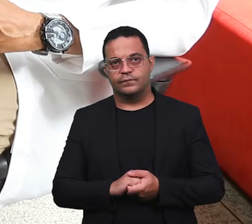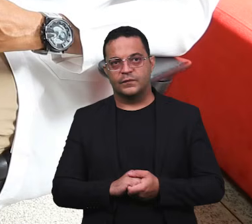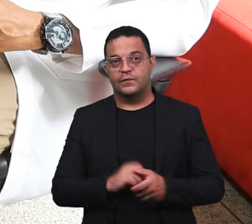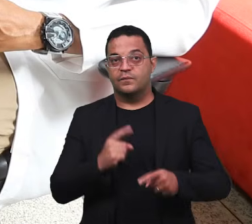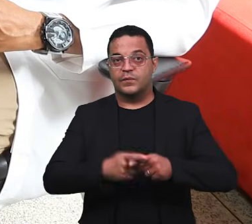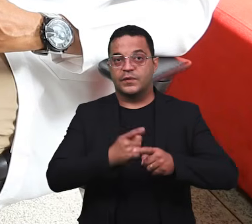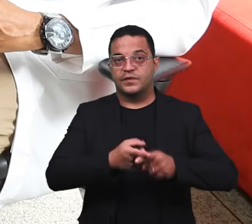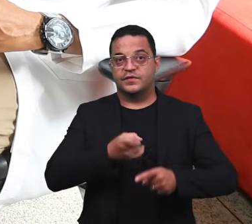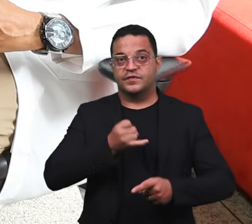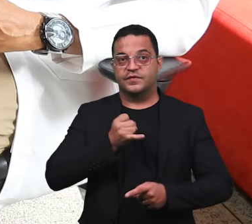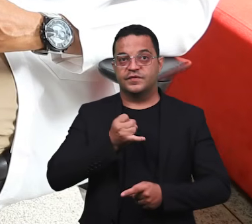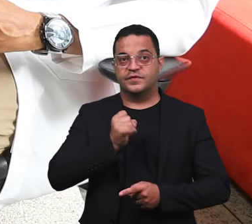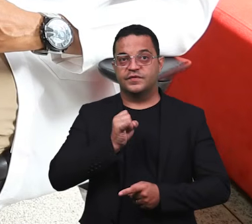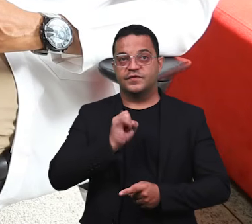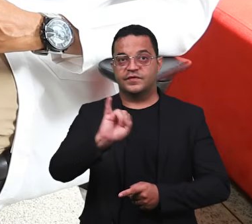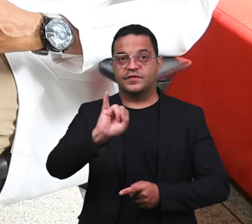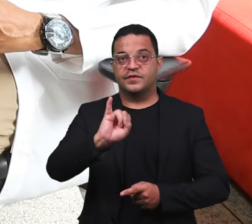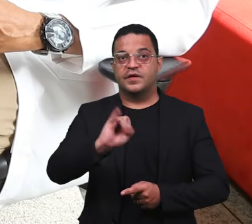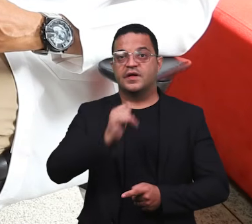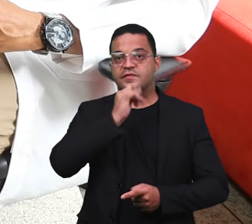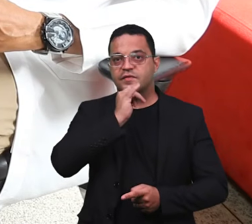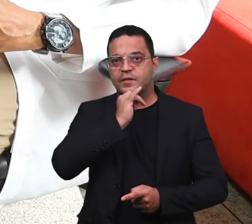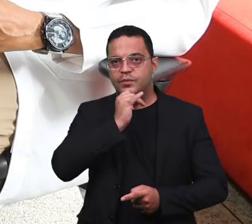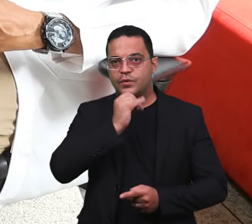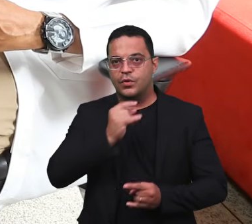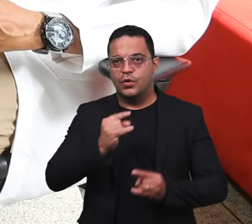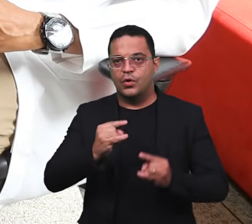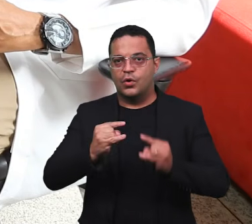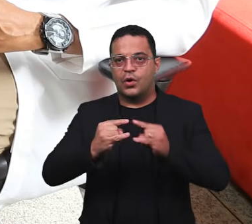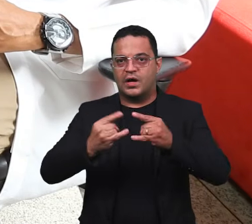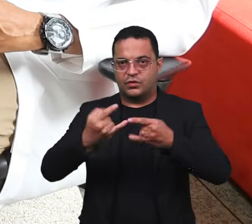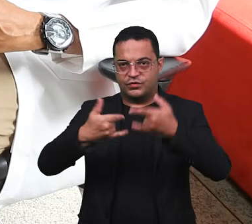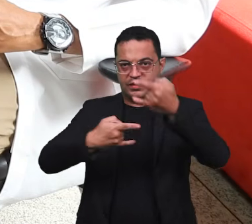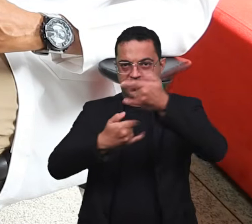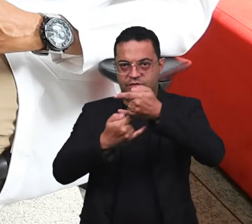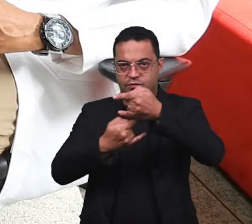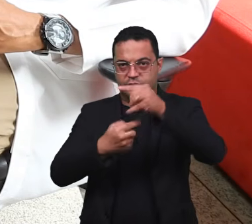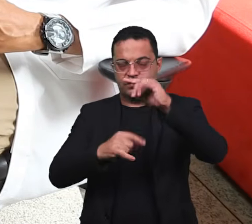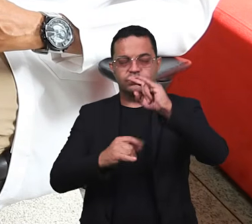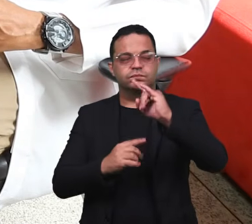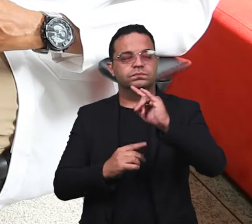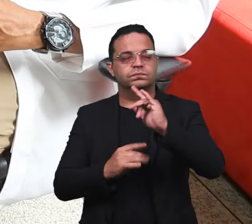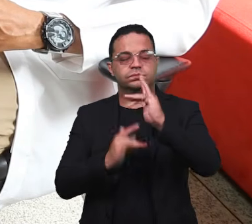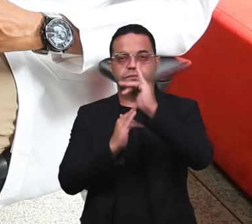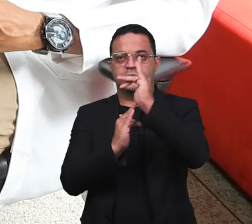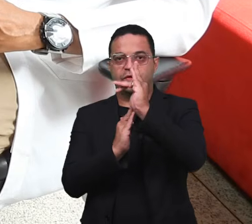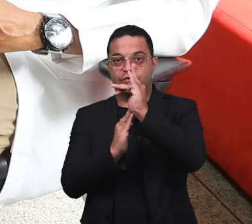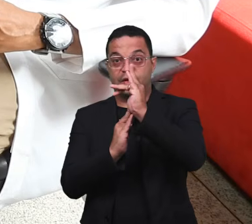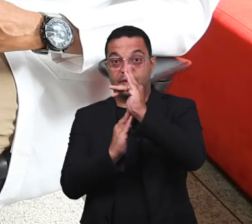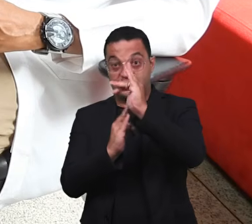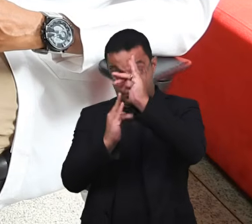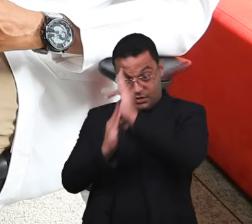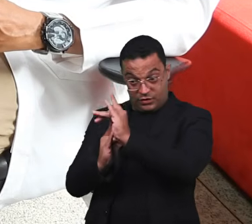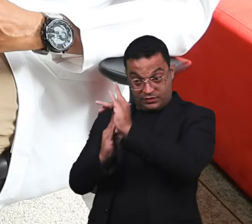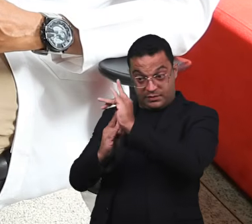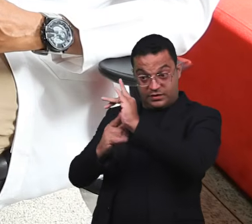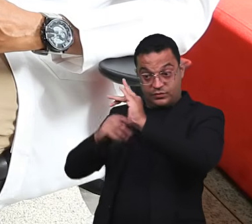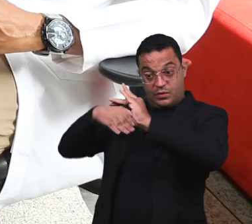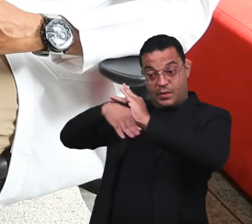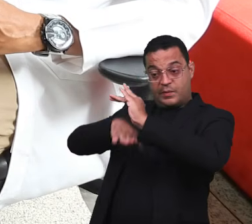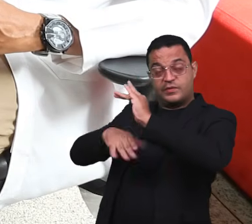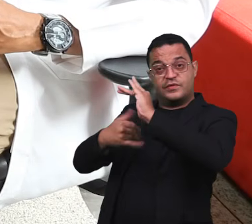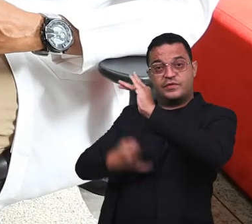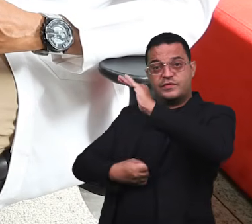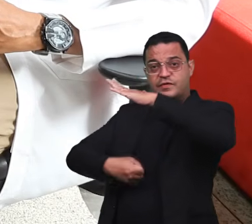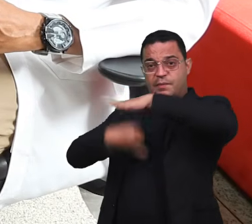ó, vai assistir a aula no templo, o alojamento precisa ser mais próximo, não pode ser no leito superior, vai ter que ser no inferior. Então existe toda